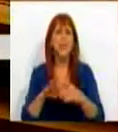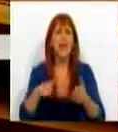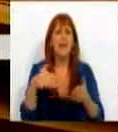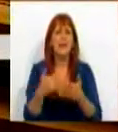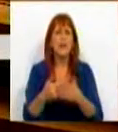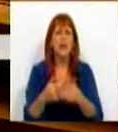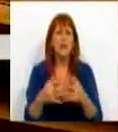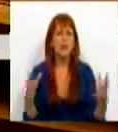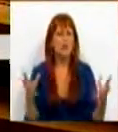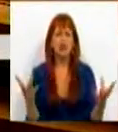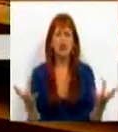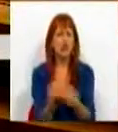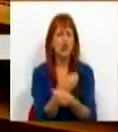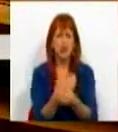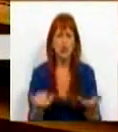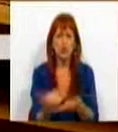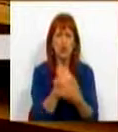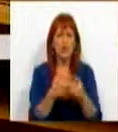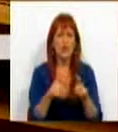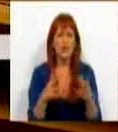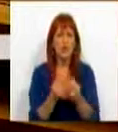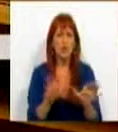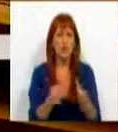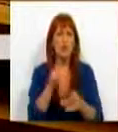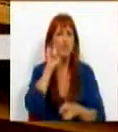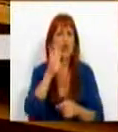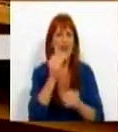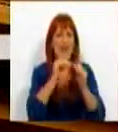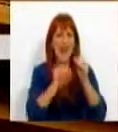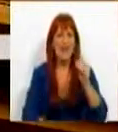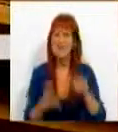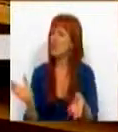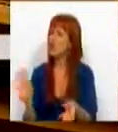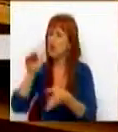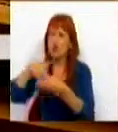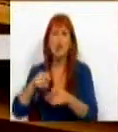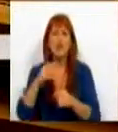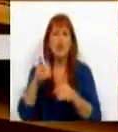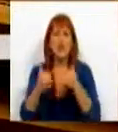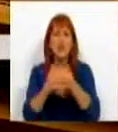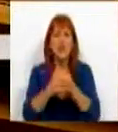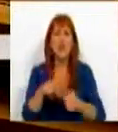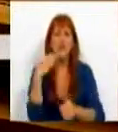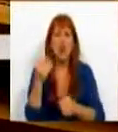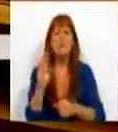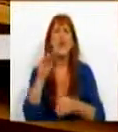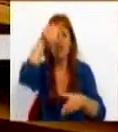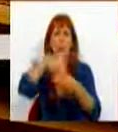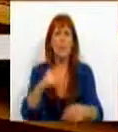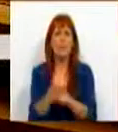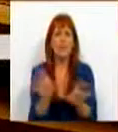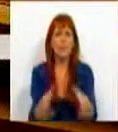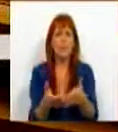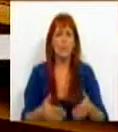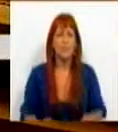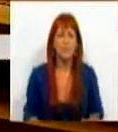atribuir, juntar tudo, ou seja, nas comissões de proteção de menores, juntar idosos, jovens e crianças. Ora